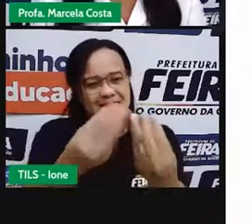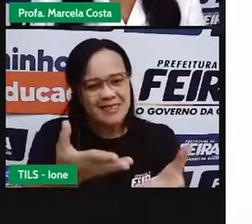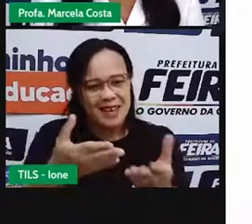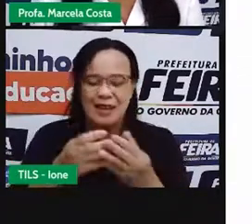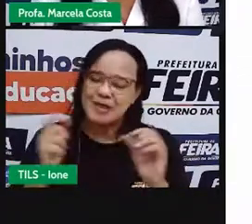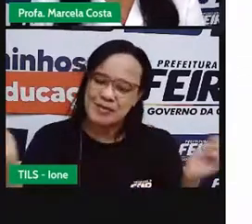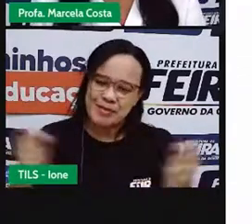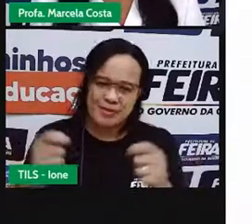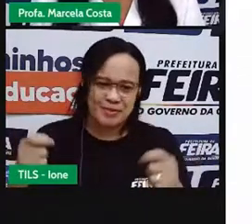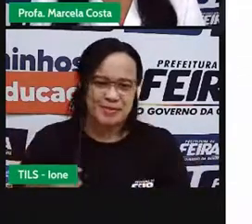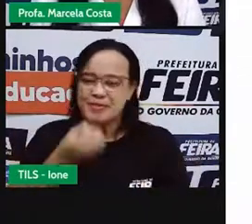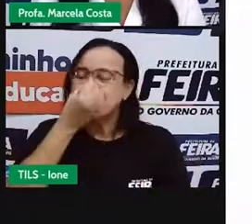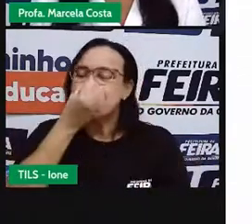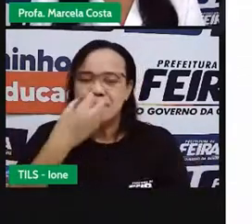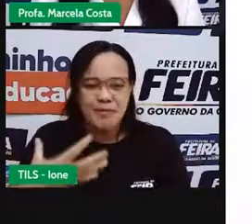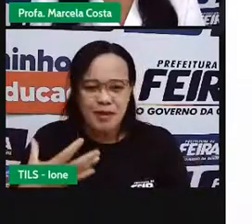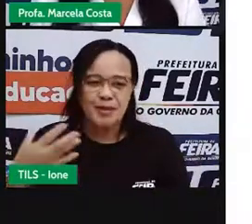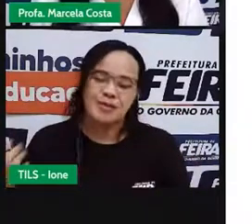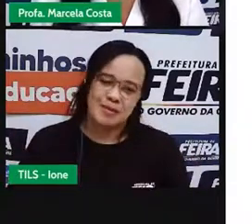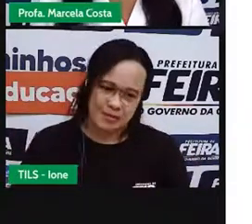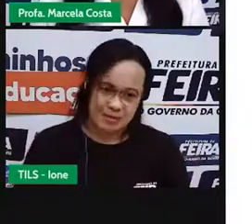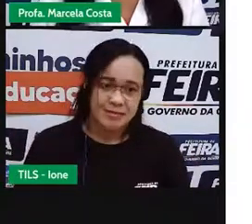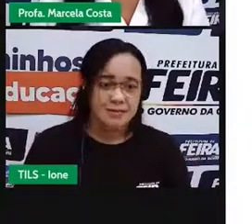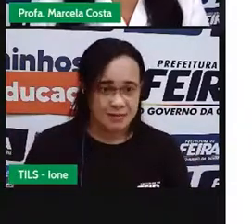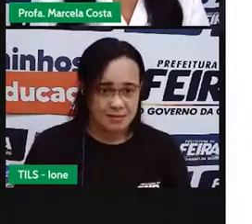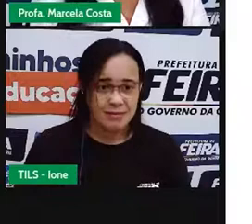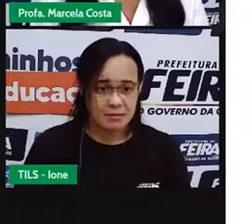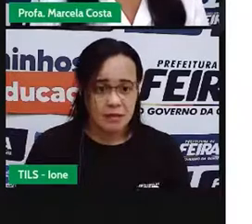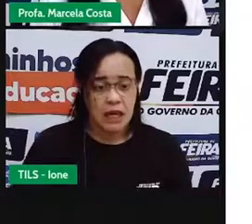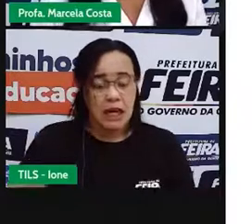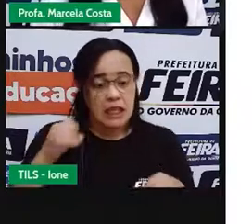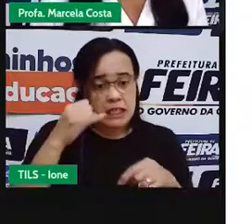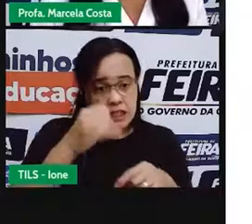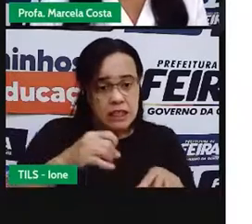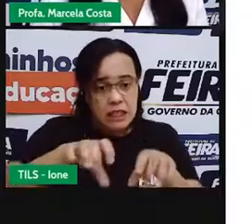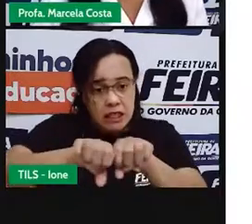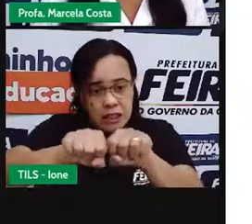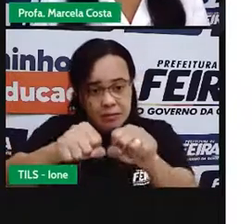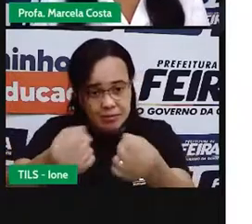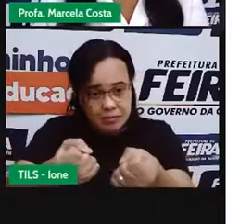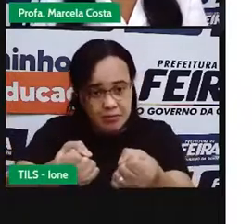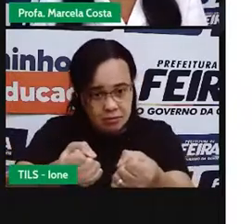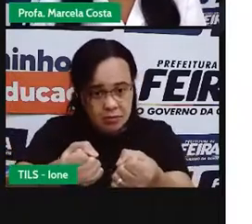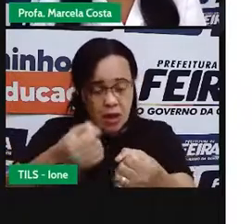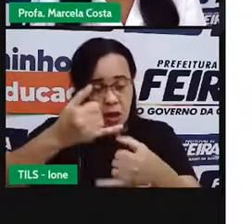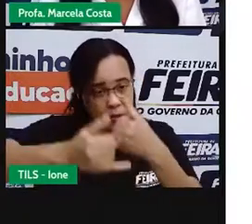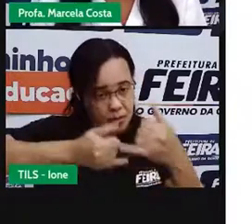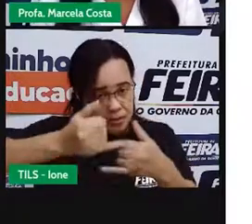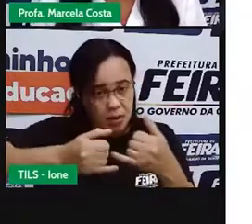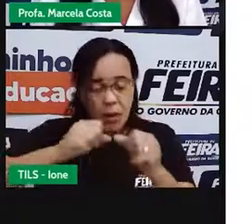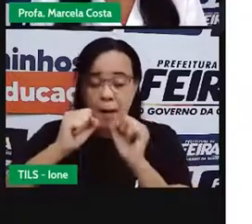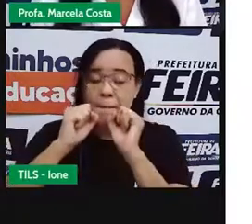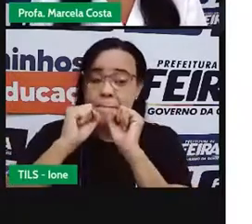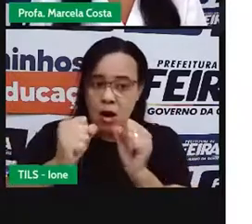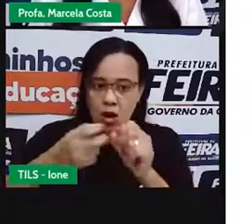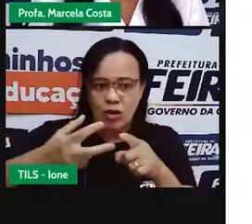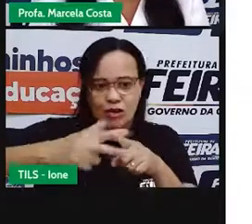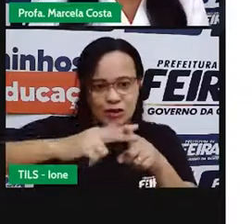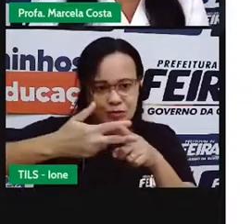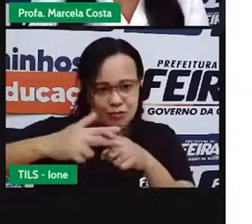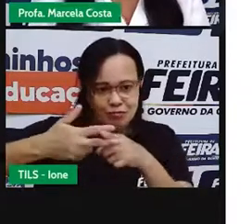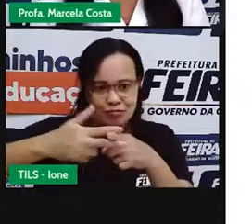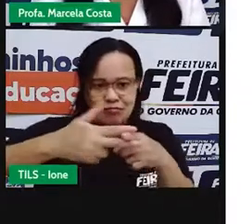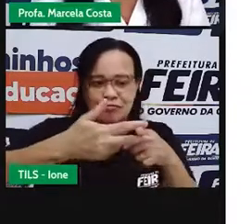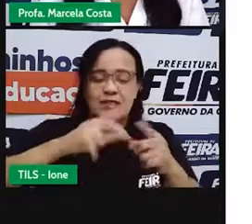E se esse brinquedo estiver quebrado, ao invés de jogar no lixo, você pode consertar